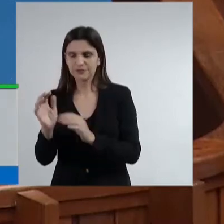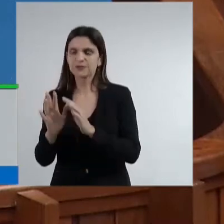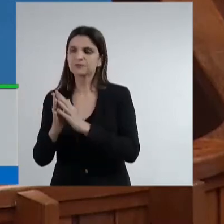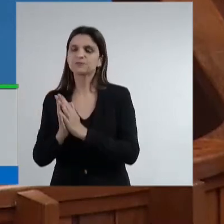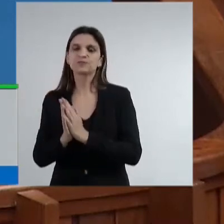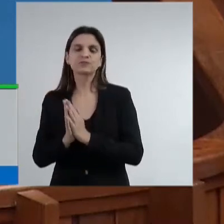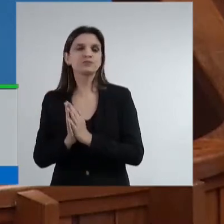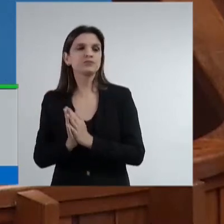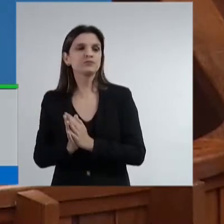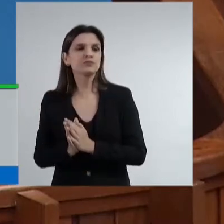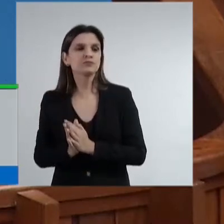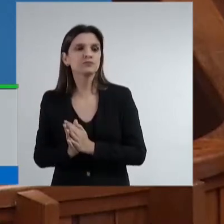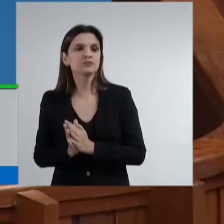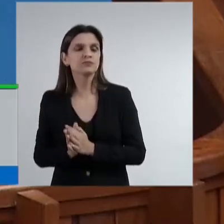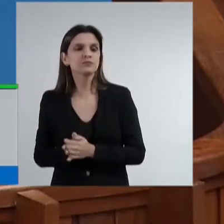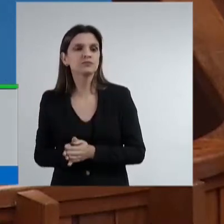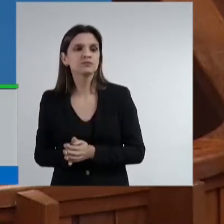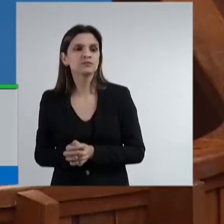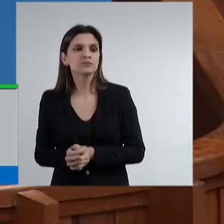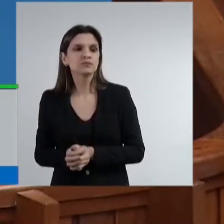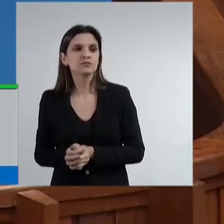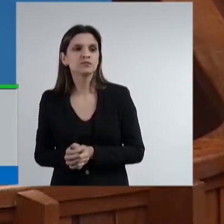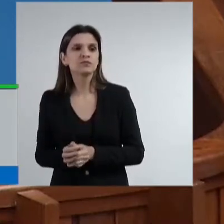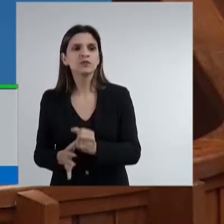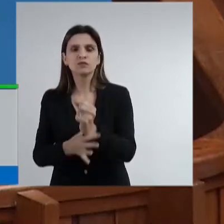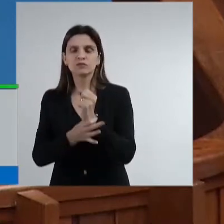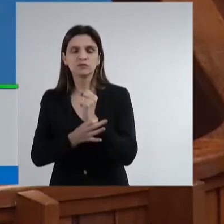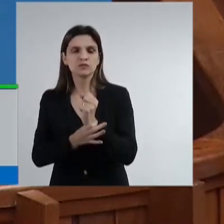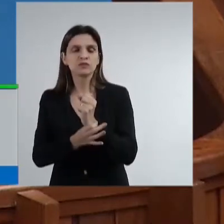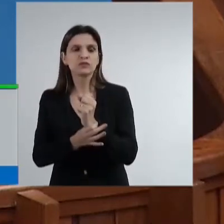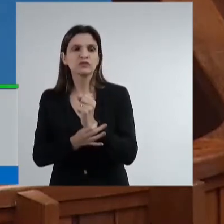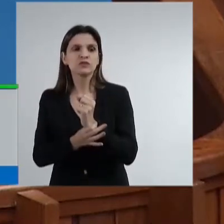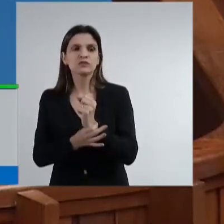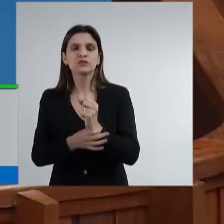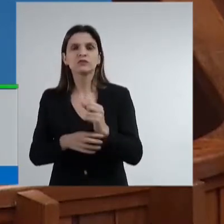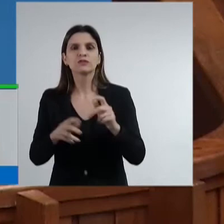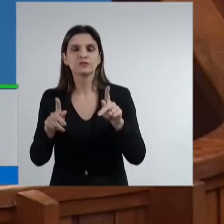Único de Segurança Pública.